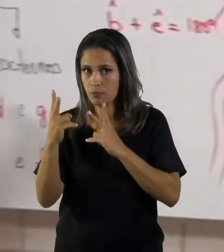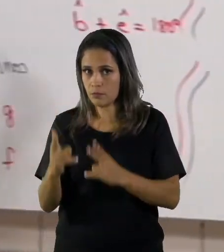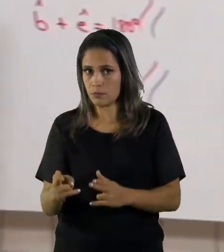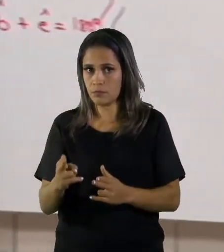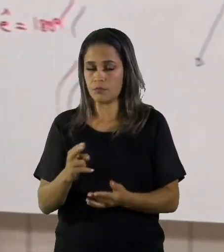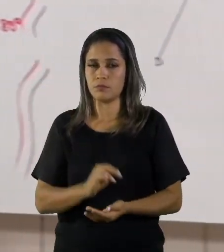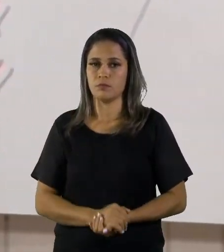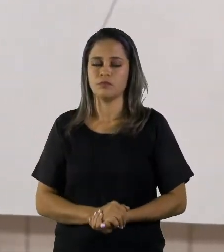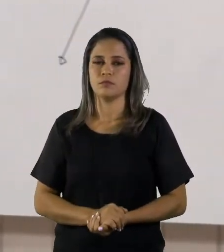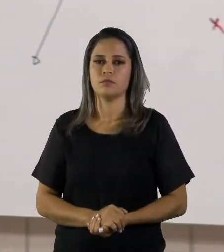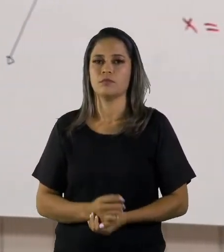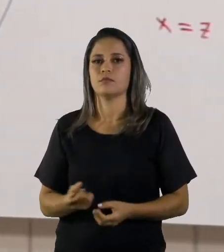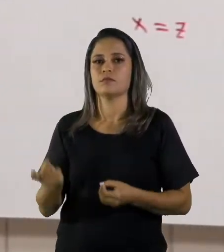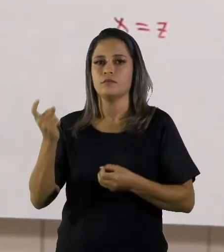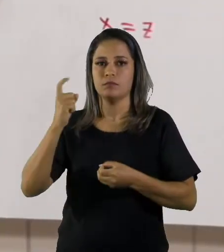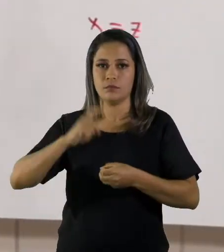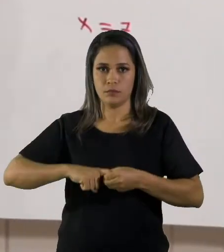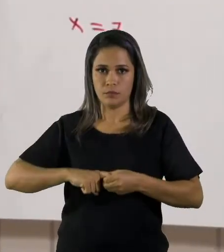Voltando para cá.